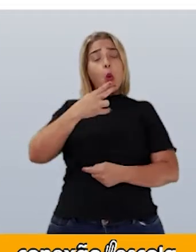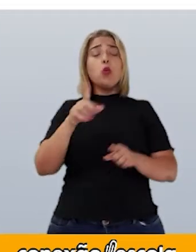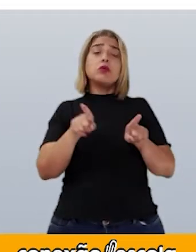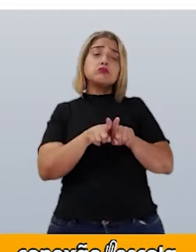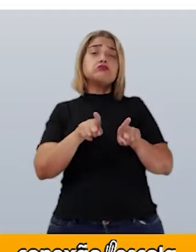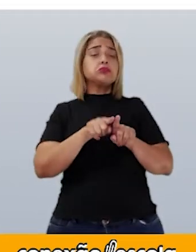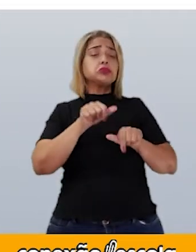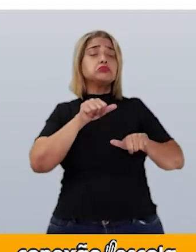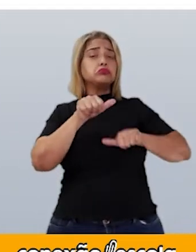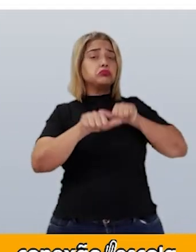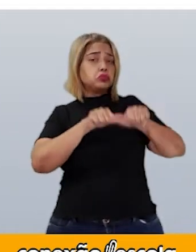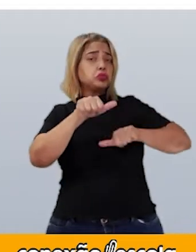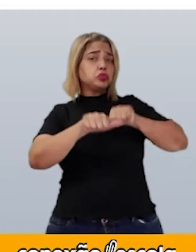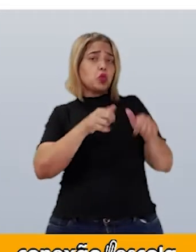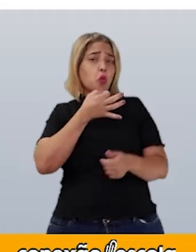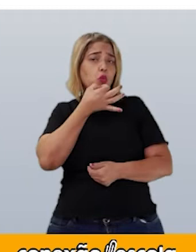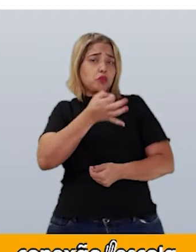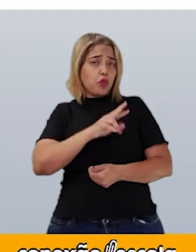Por que não?